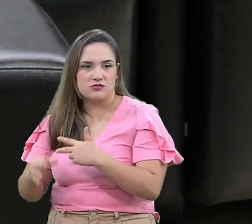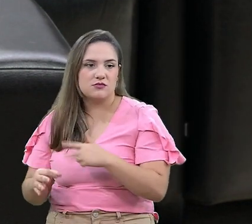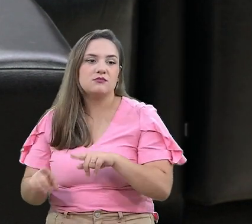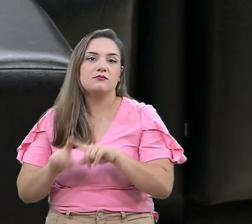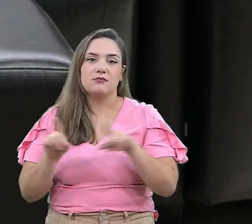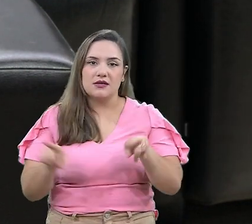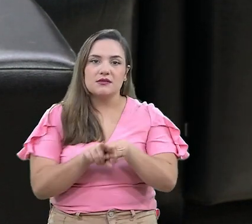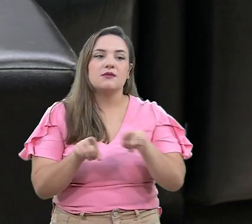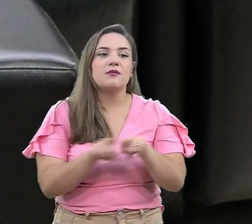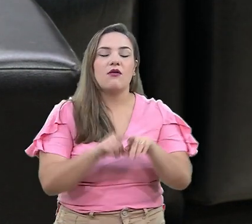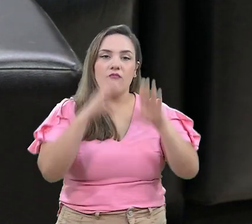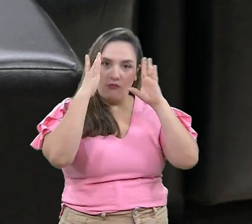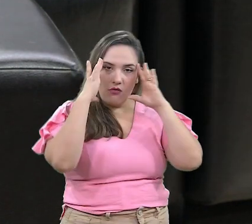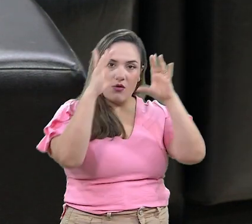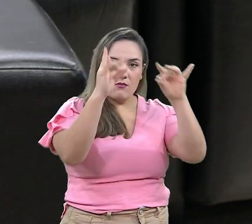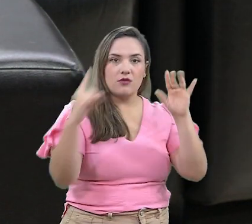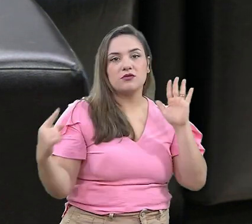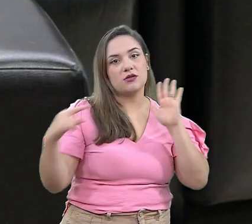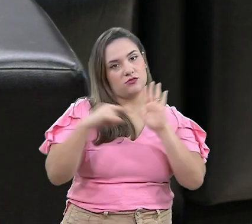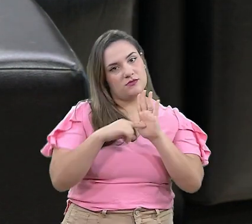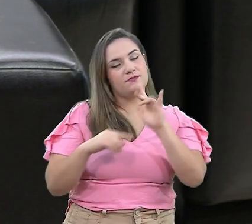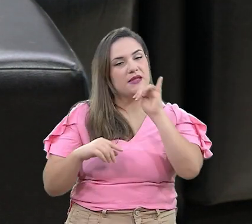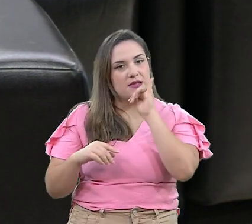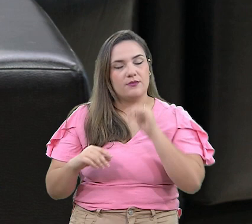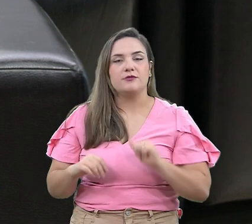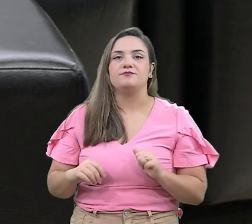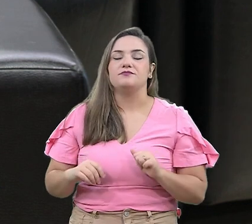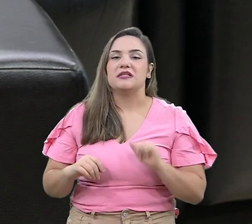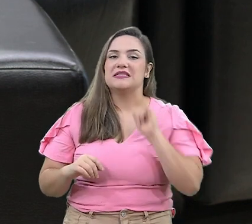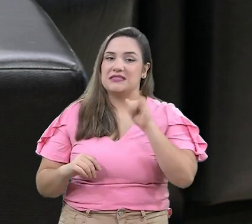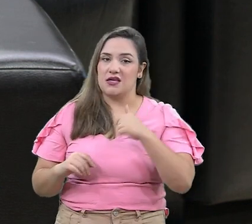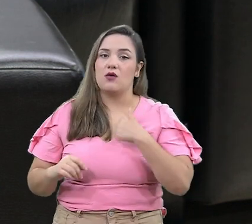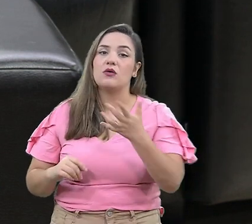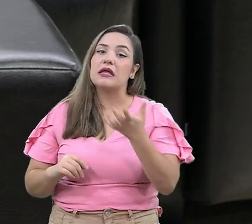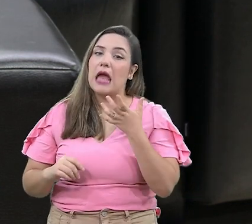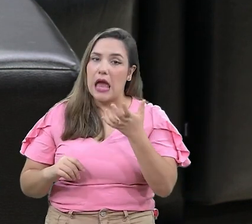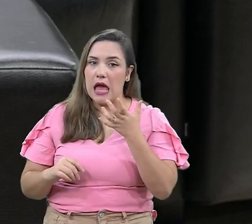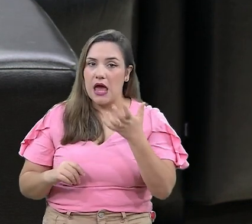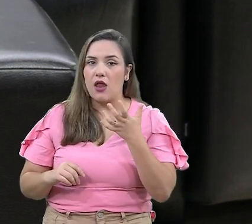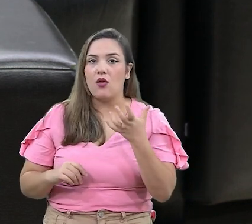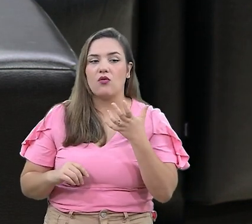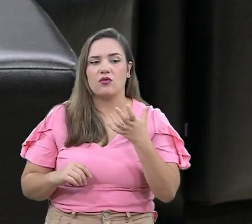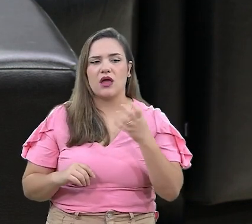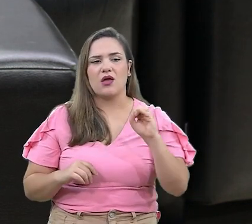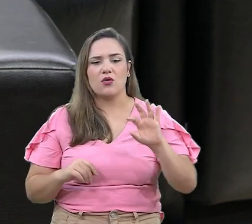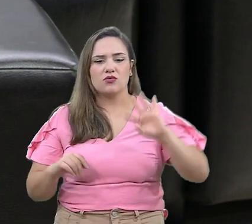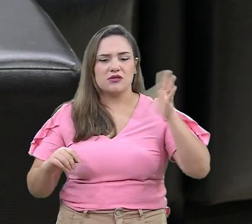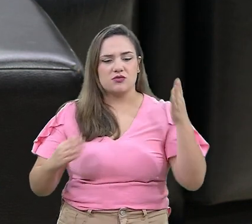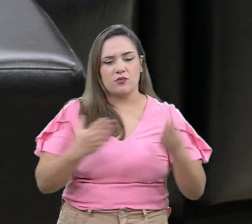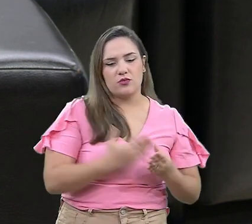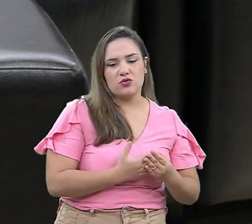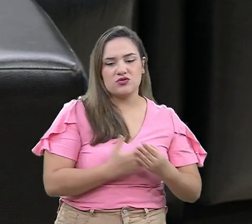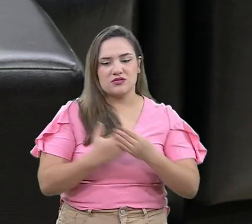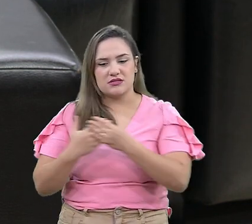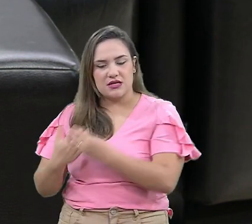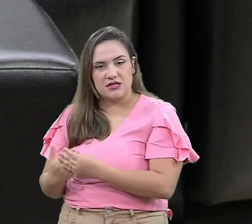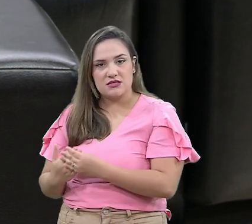para formalização dessa denúncia. E que significa isso? Significa quando eu quero que ocorra